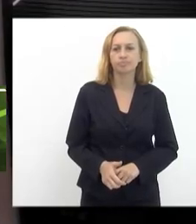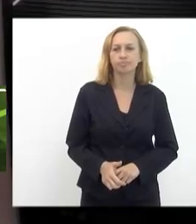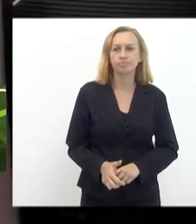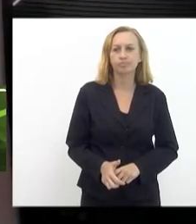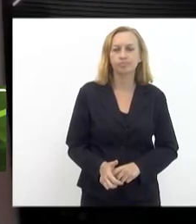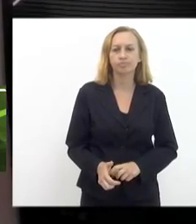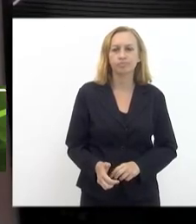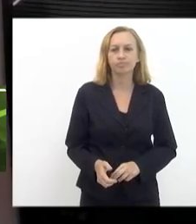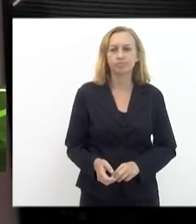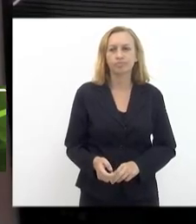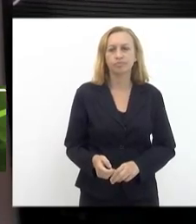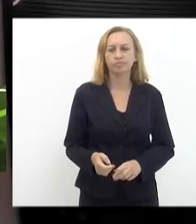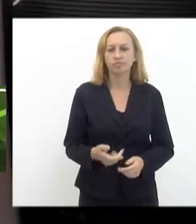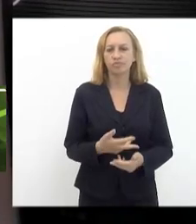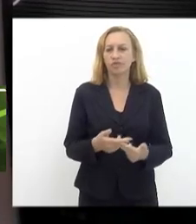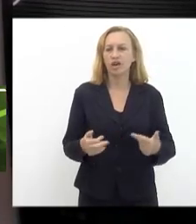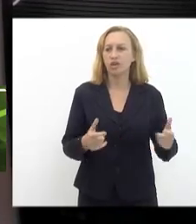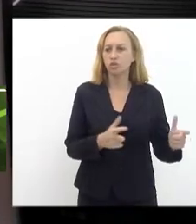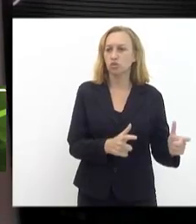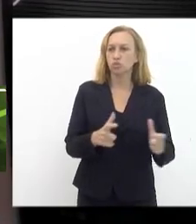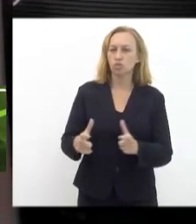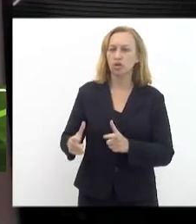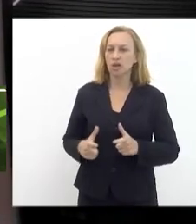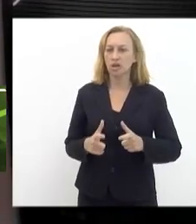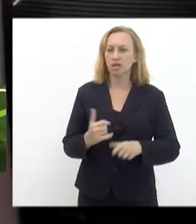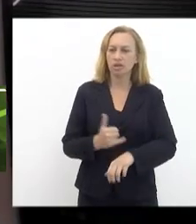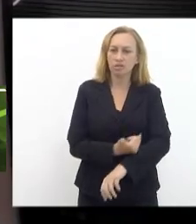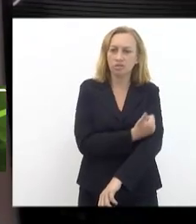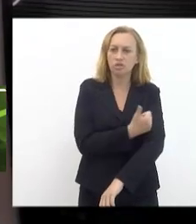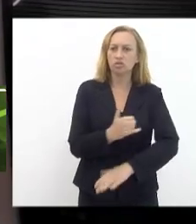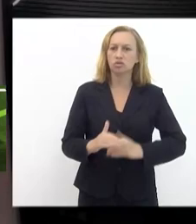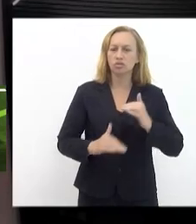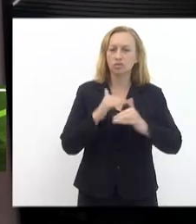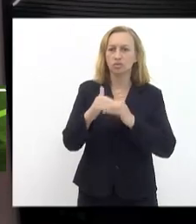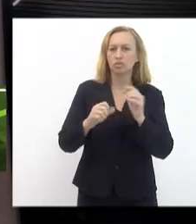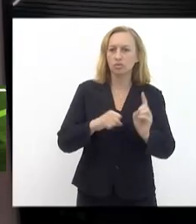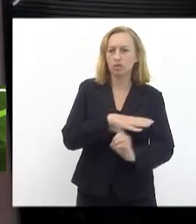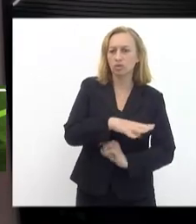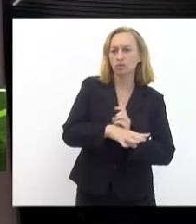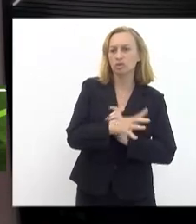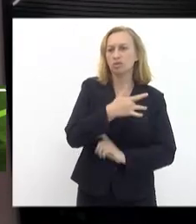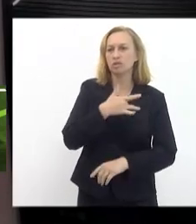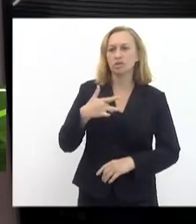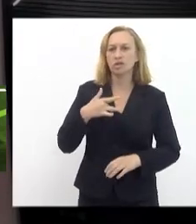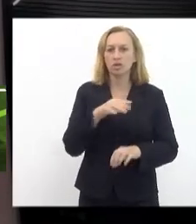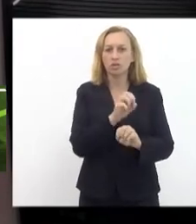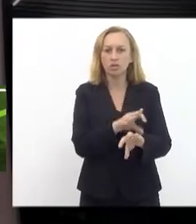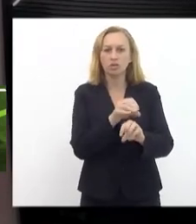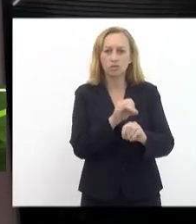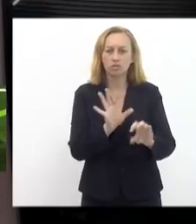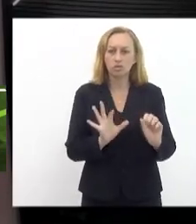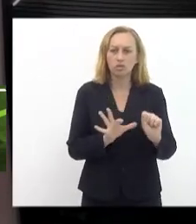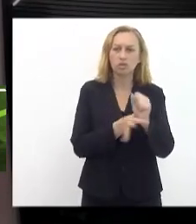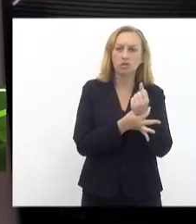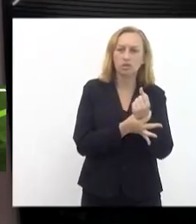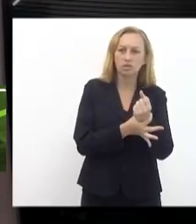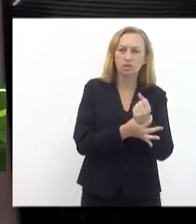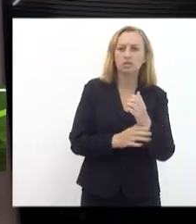dezena de áreas a infraestrutura Desenvolvimento Social saúde educação segurança